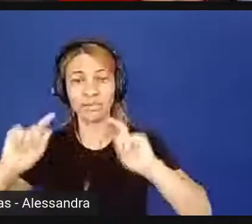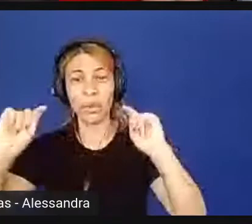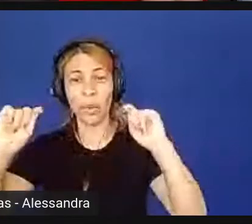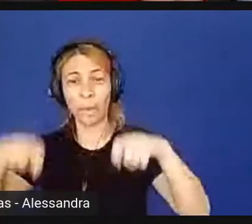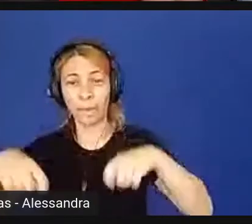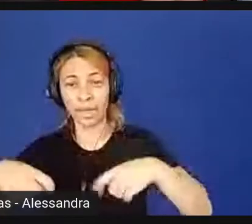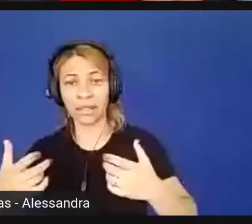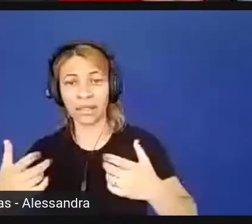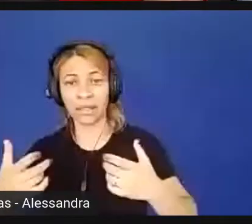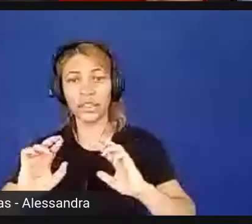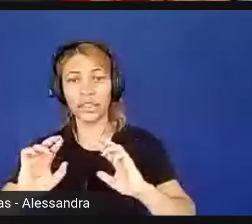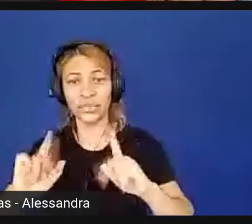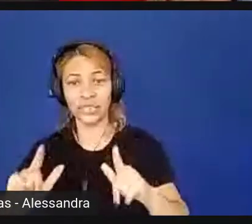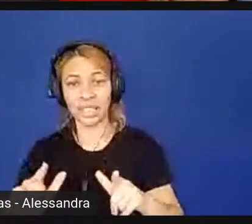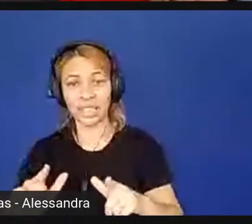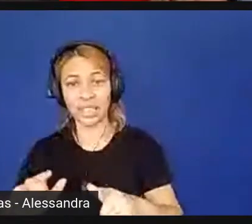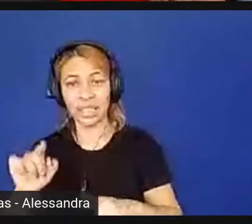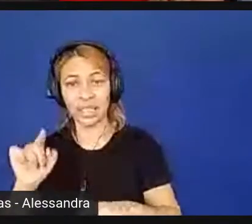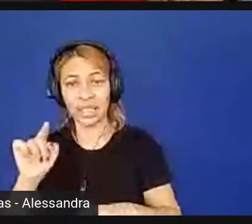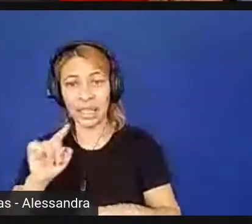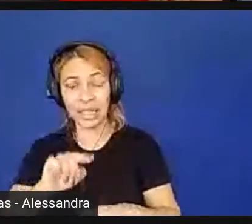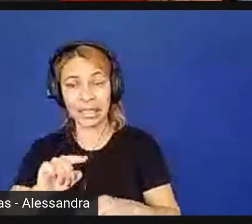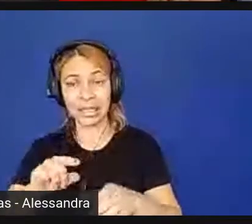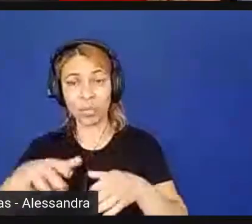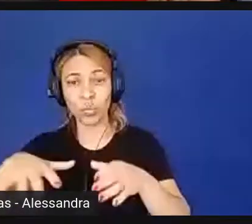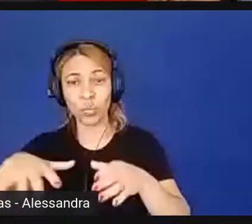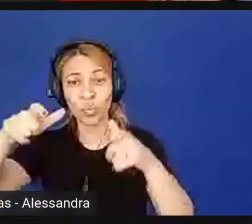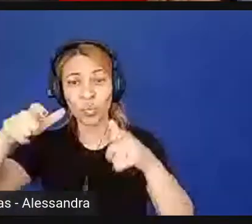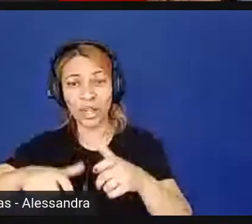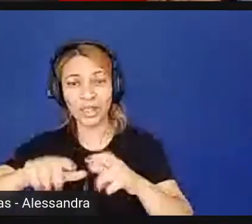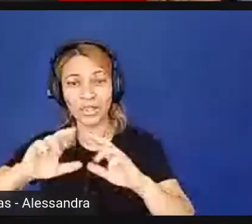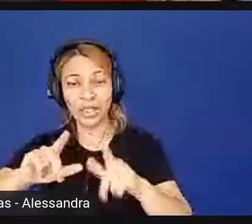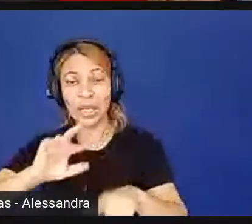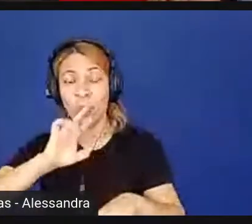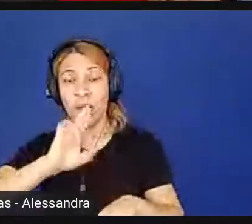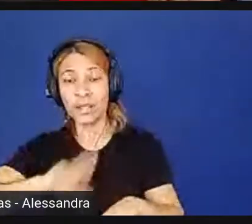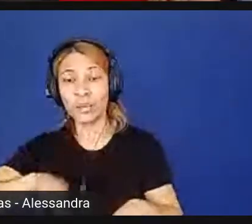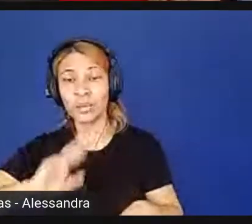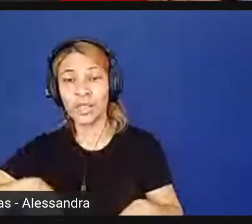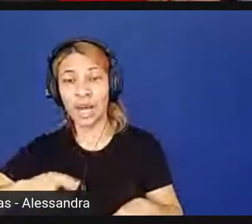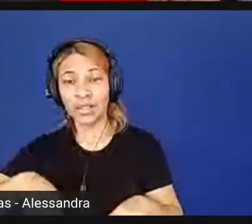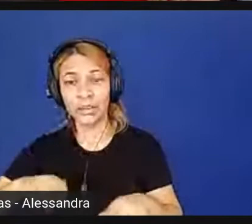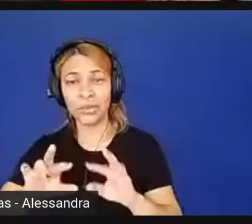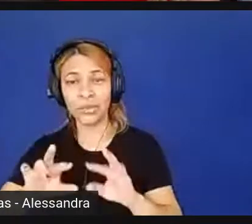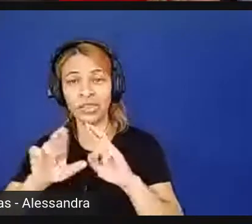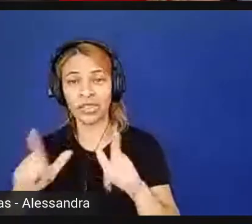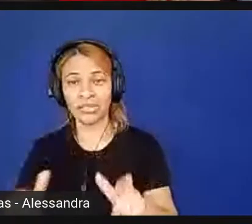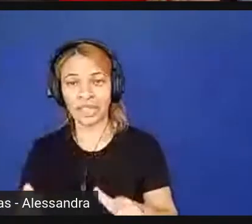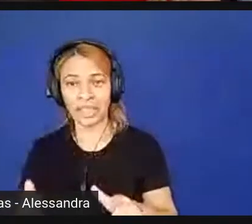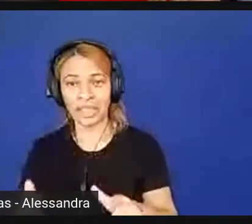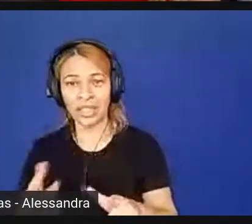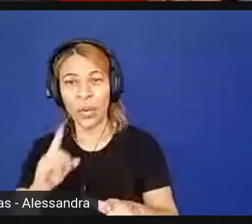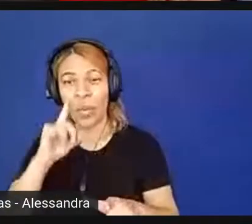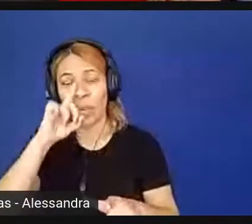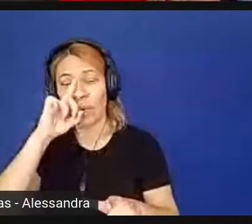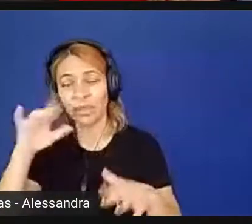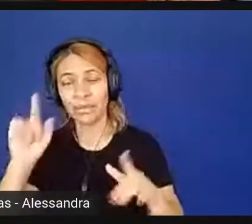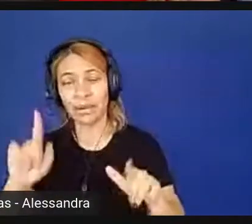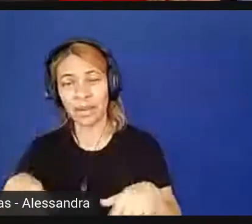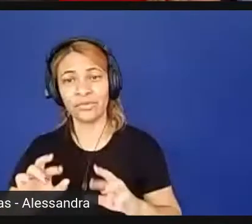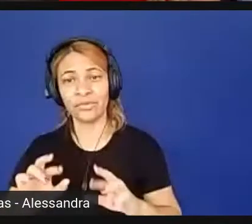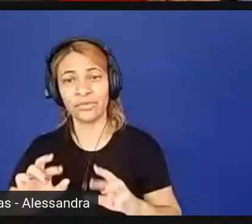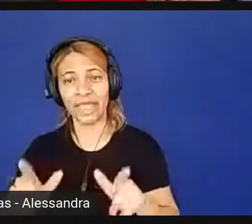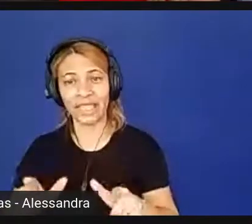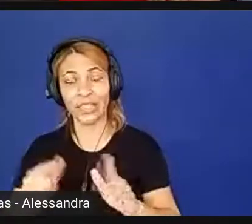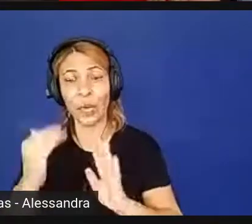se os órgãos eles estão num ecossistema diferente, se eles entregam resultados diferentes, necessariamente os riscos vão ser diferentes e os programas